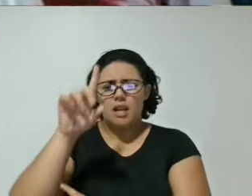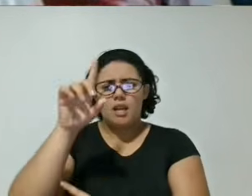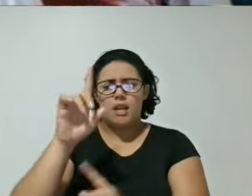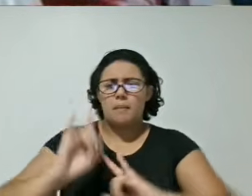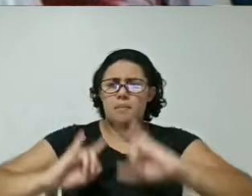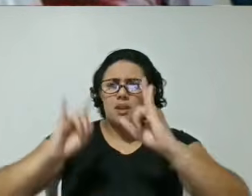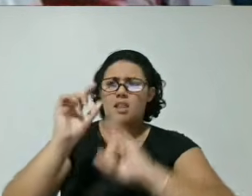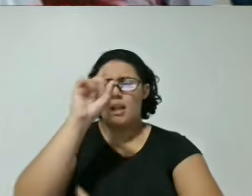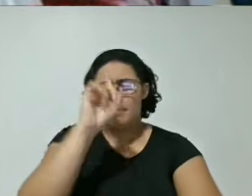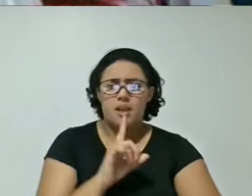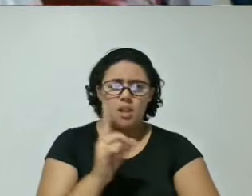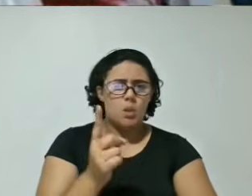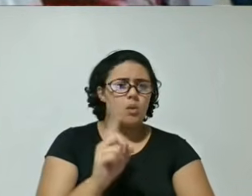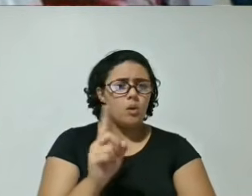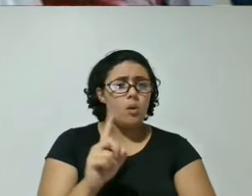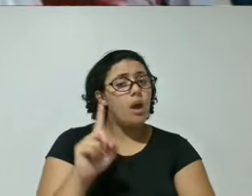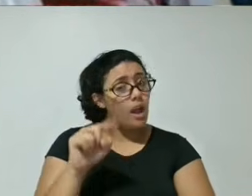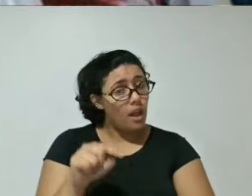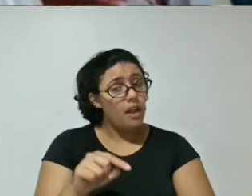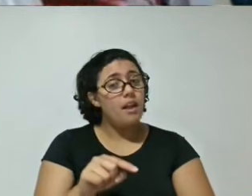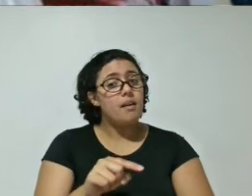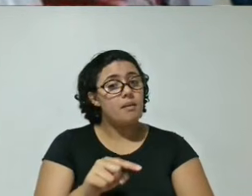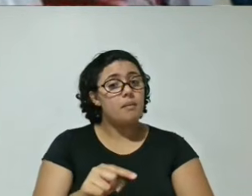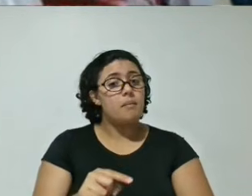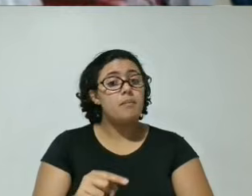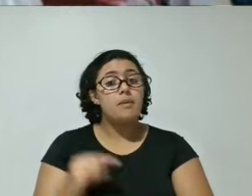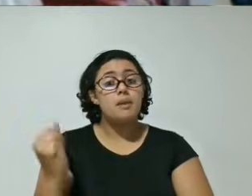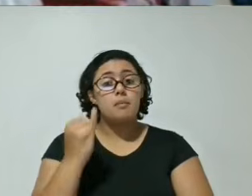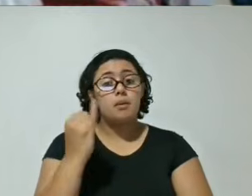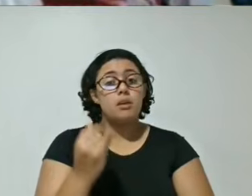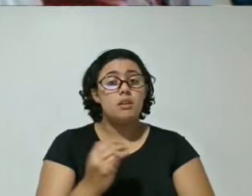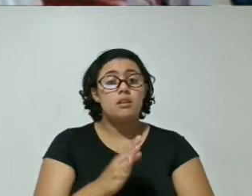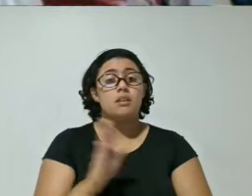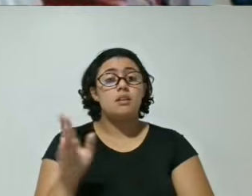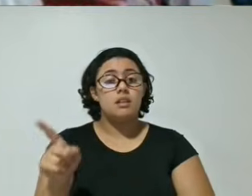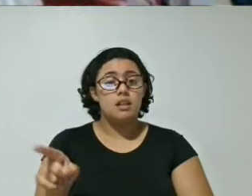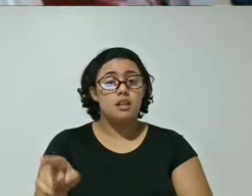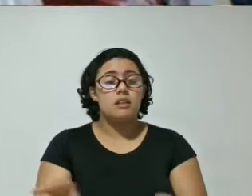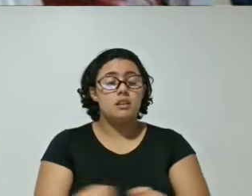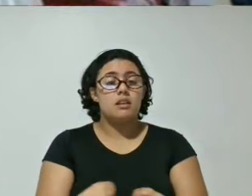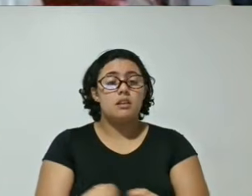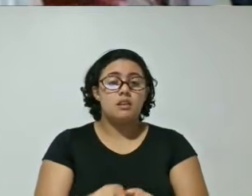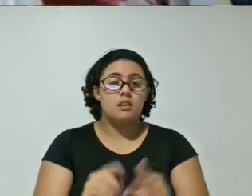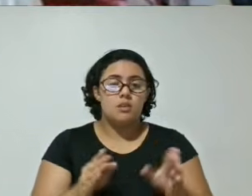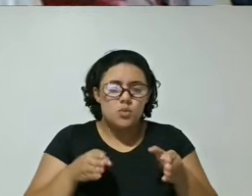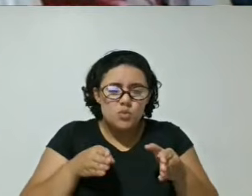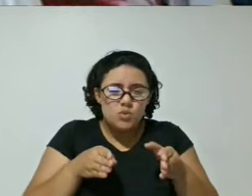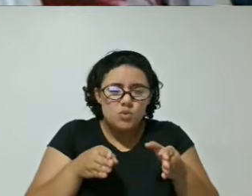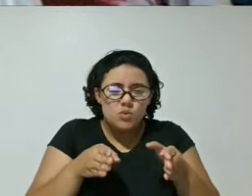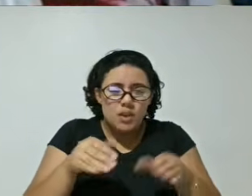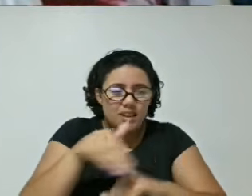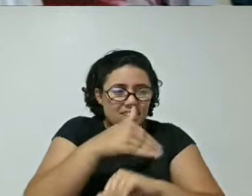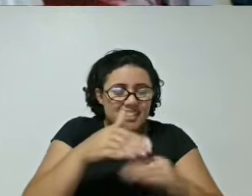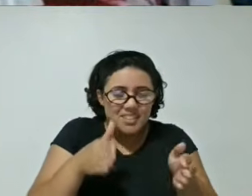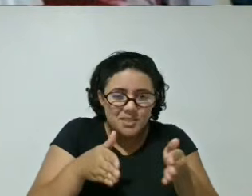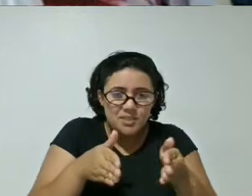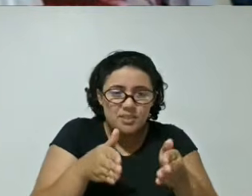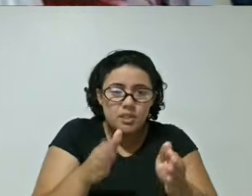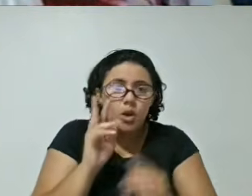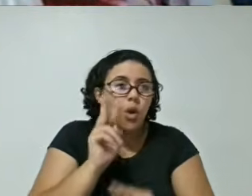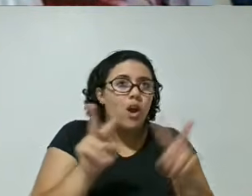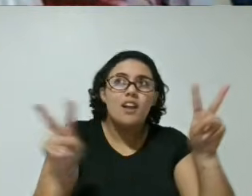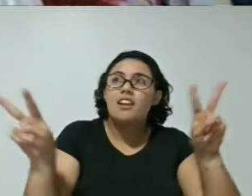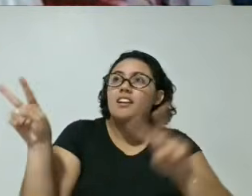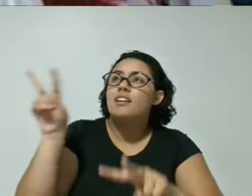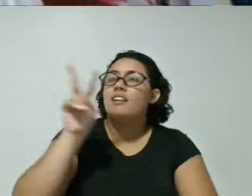Estação. Mas é importante lá também, sabe, nessa sede. Passa naquele corredor ali, ó, olhando a infinidade de ações